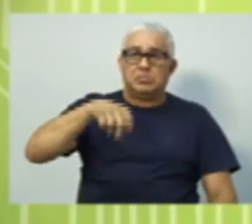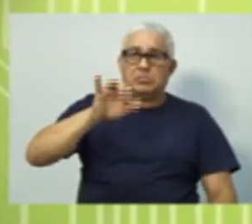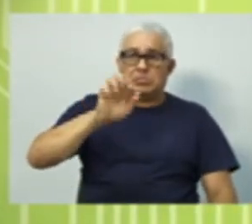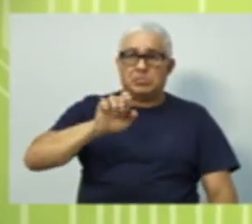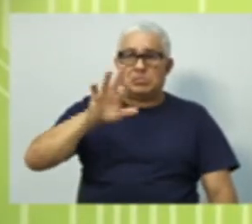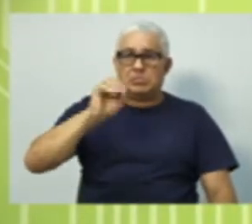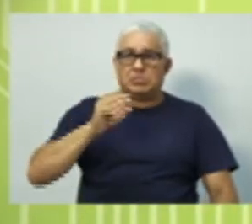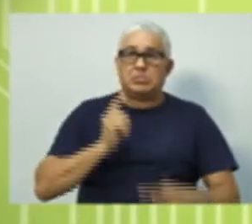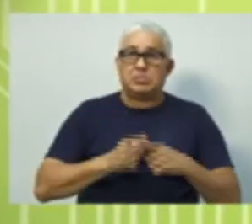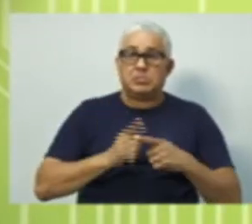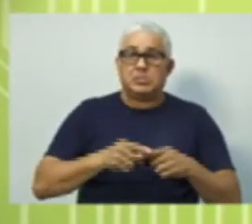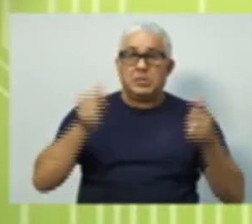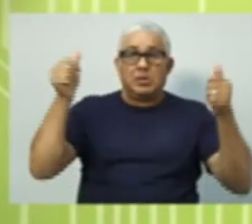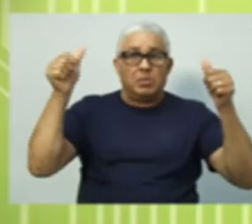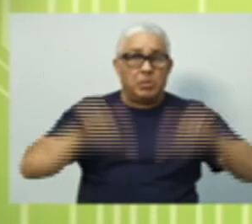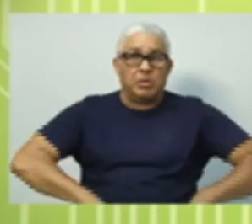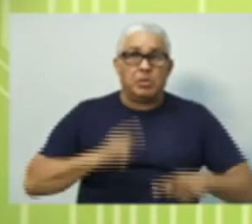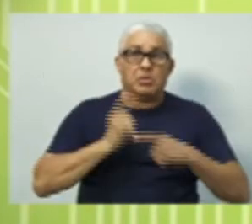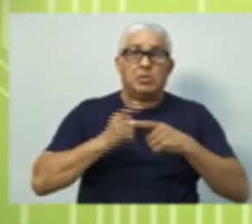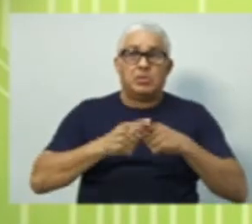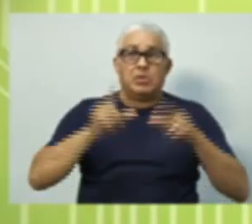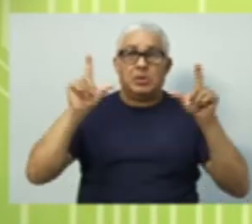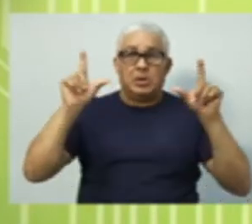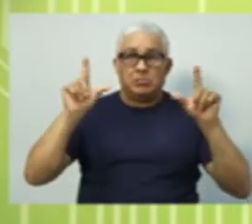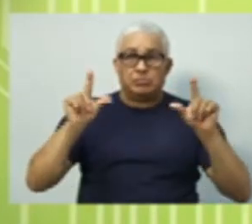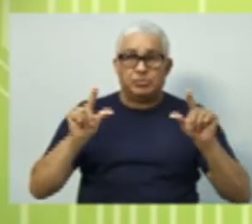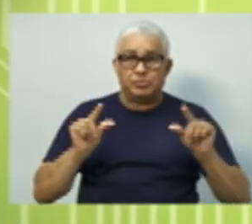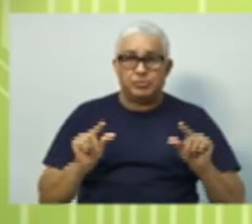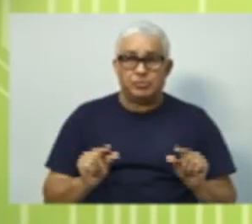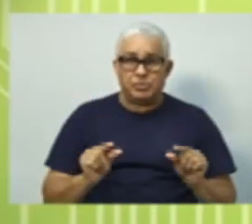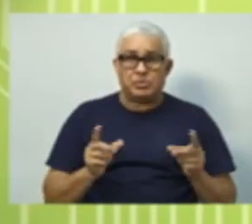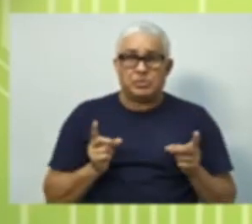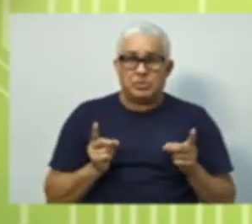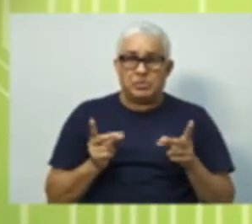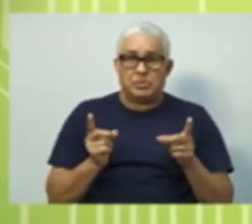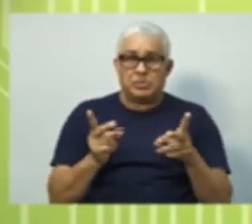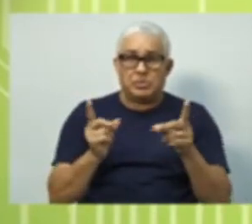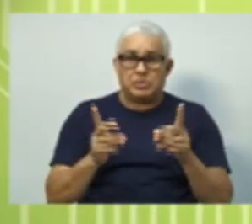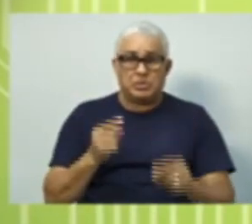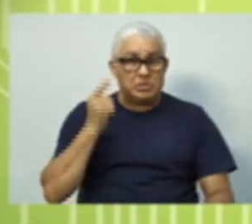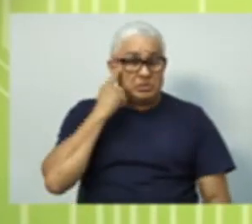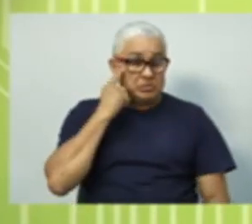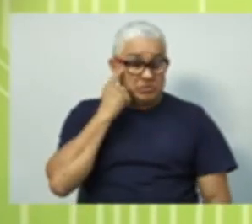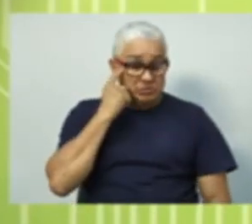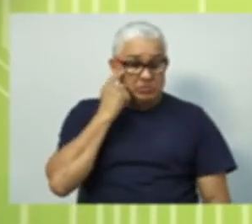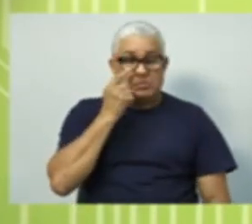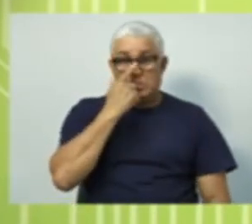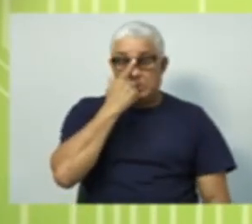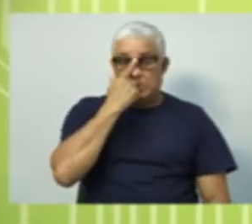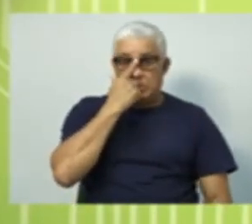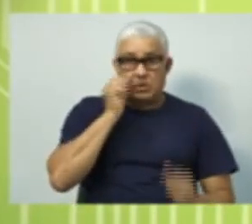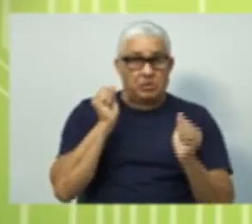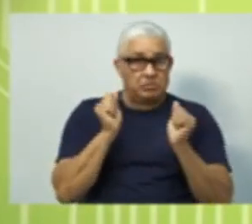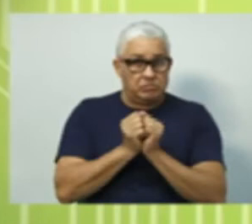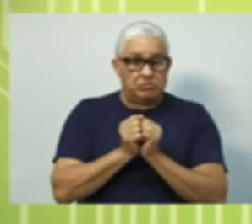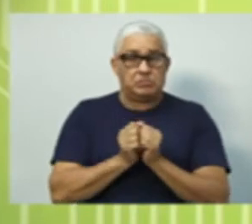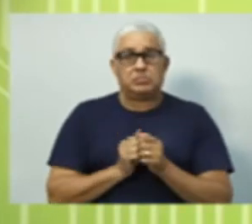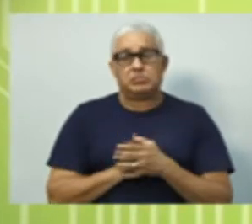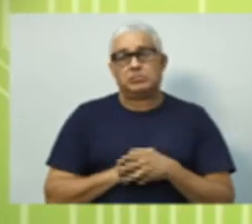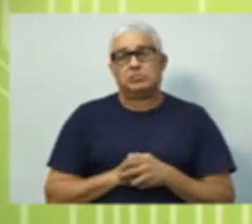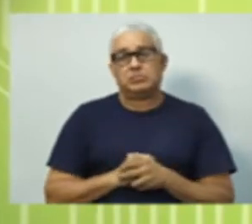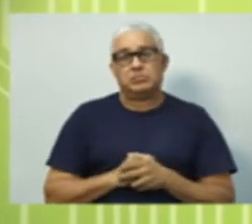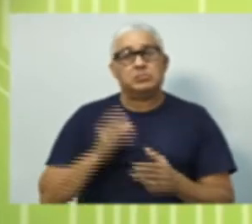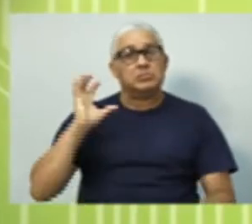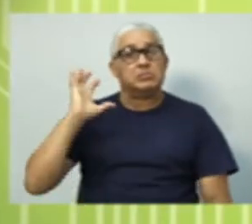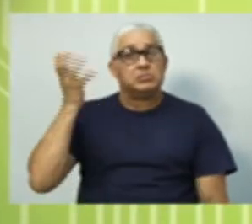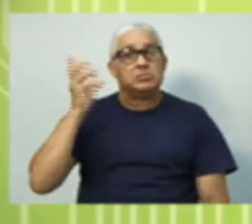e fazer esse orçamento, né? Como o Ivo coloca aqui. Para quê? Para fazer uma viagem, para construir uma